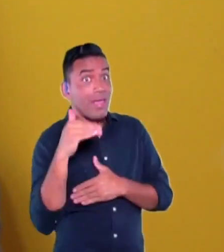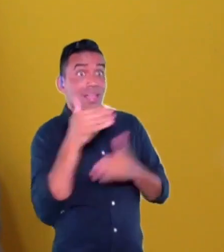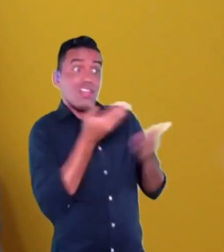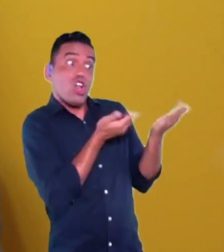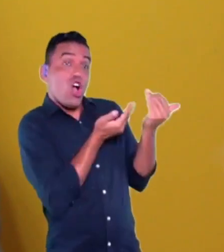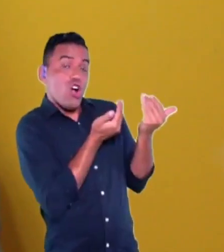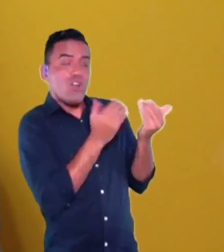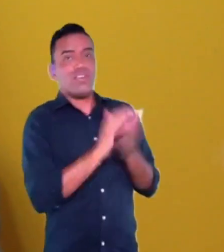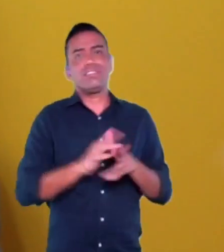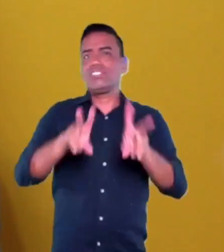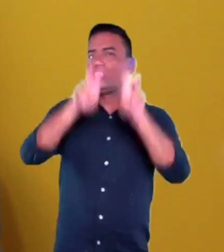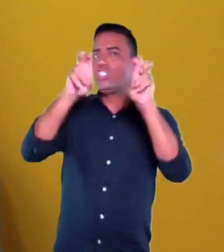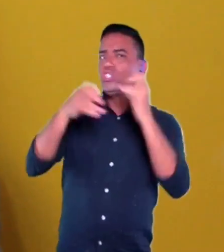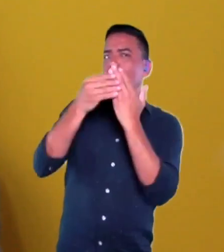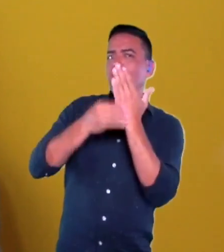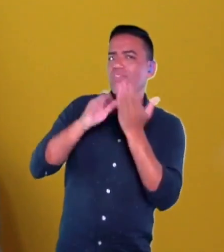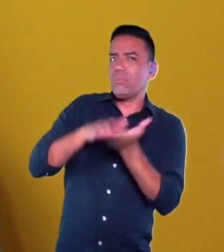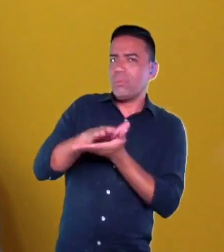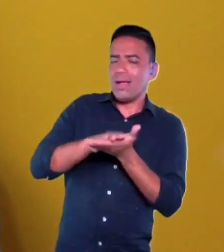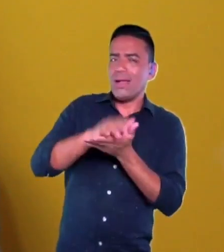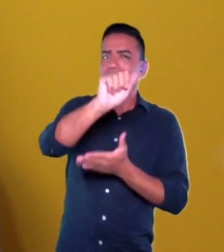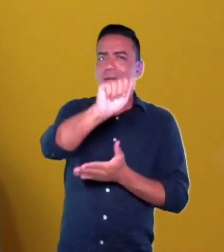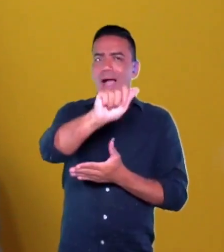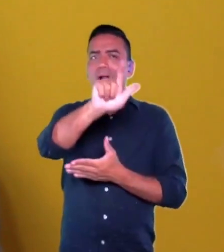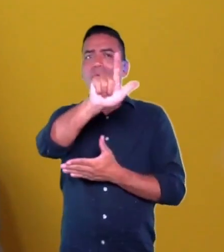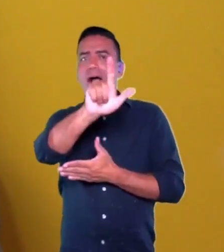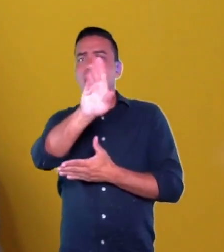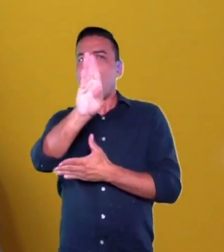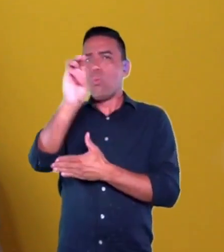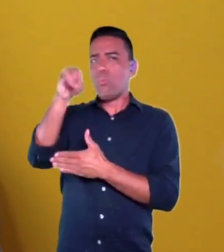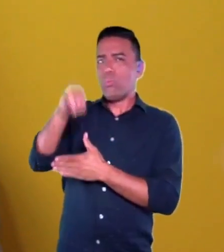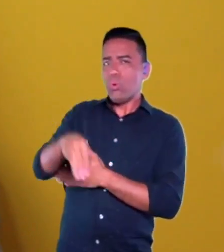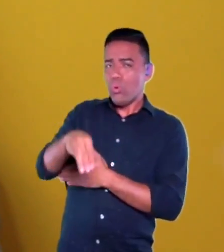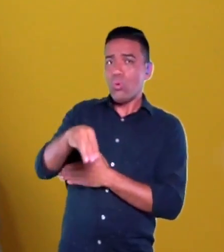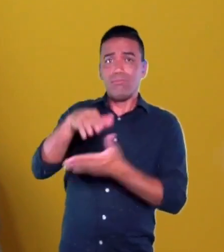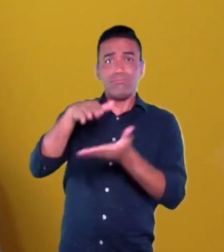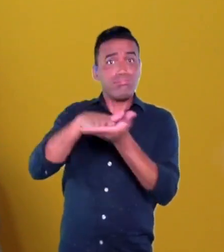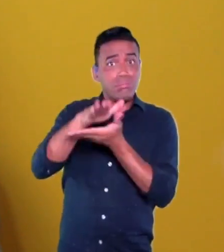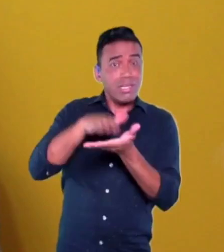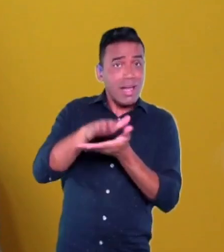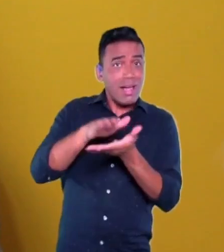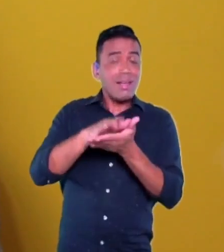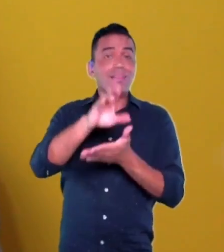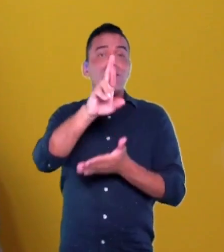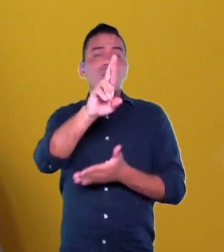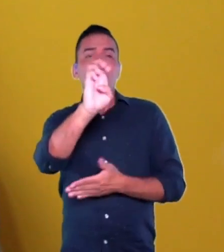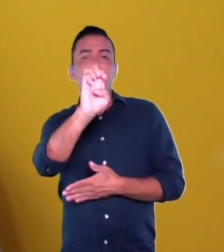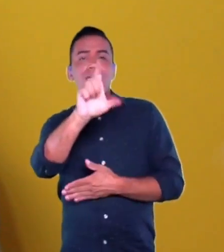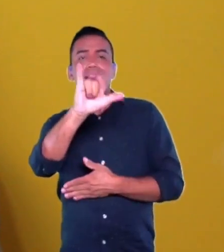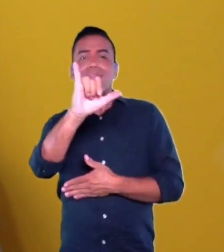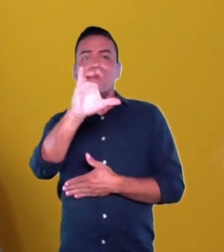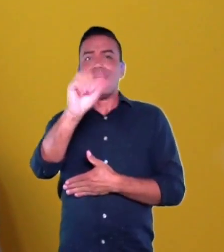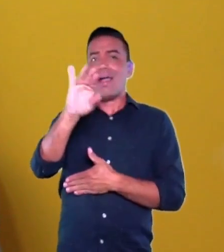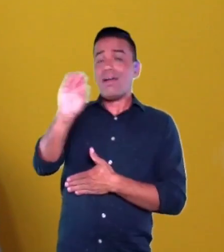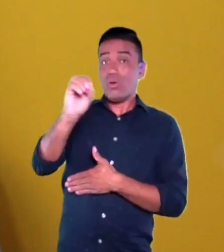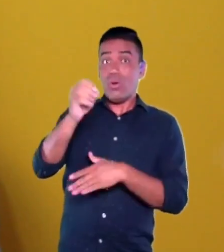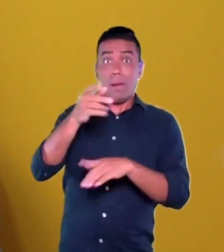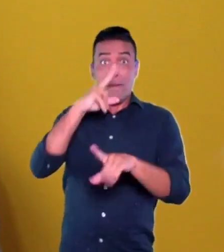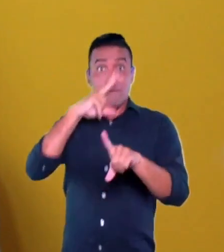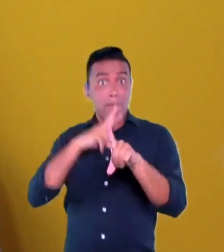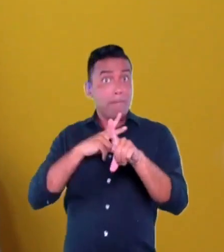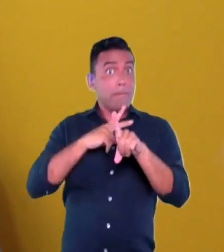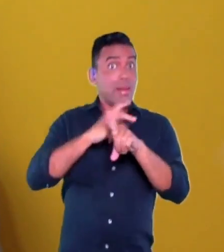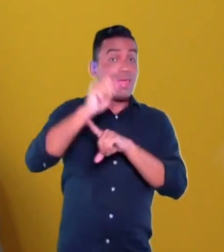títulos mais recentes são o álbum, de 2018, lançado pela editora Relicário e vencedor do Prêmio